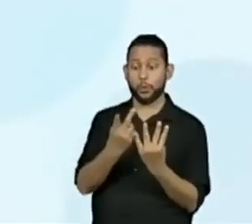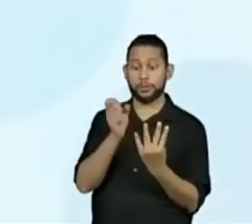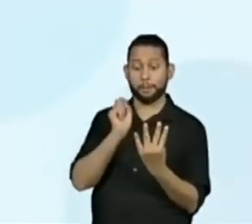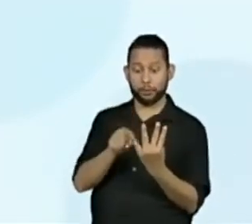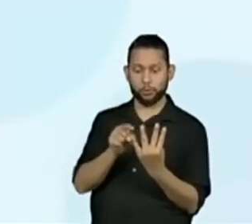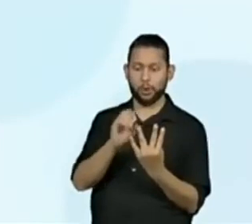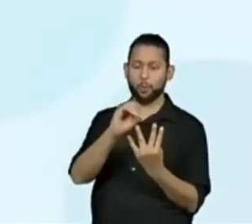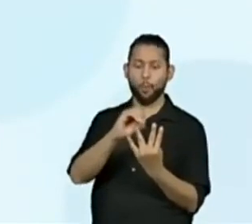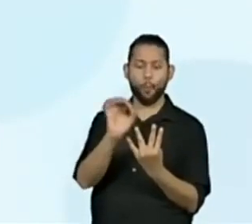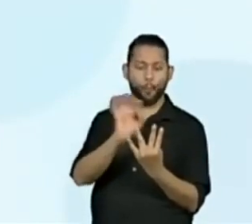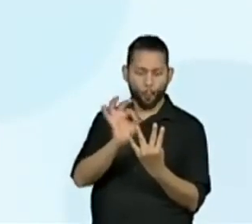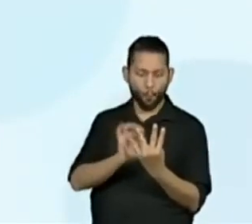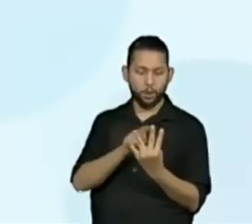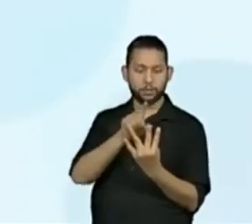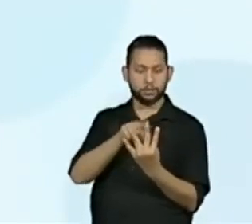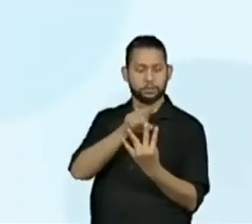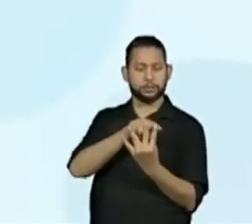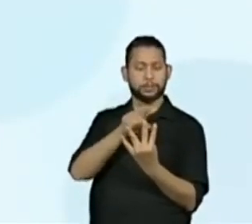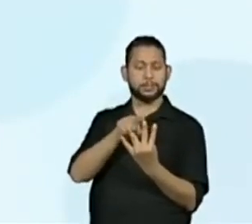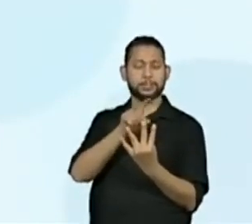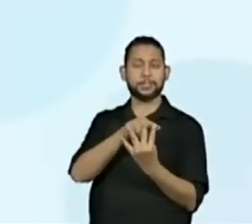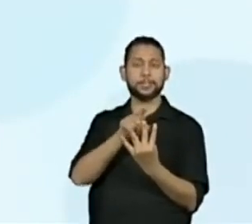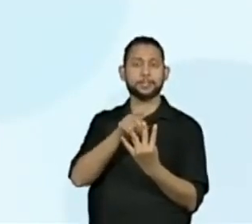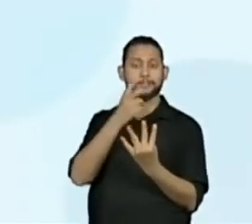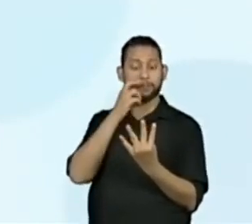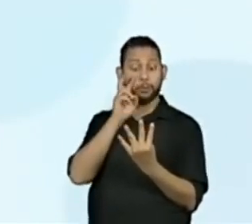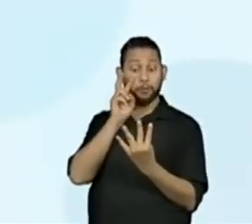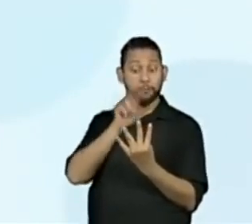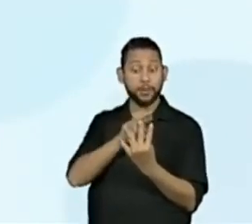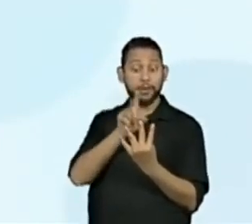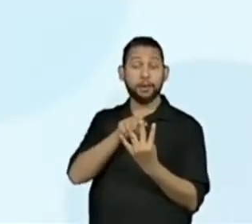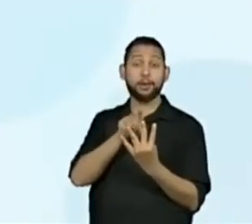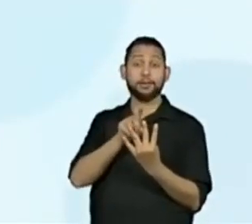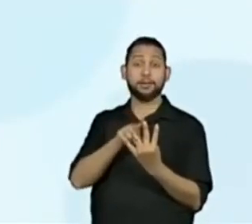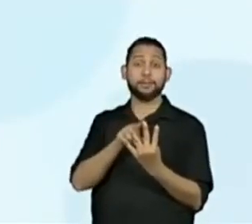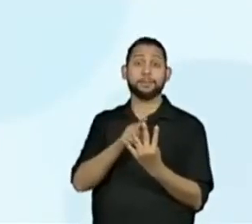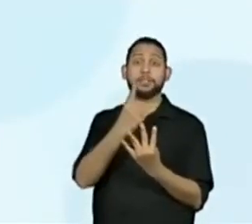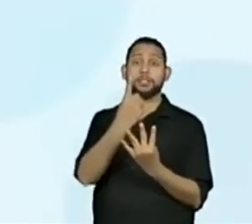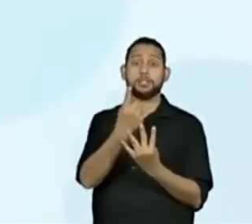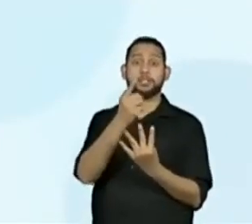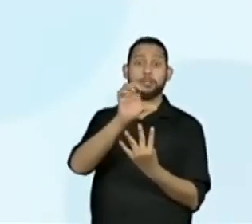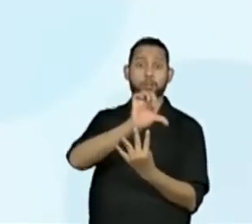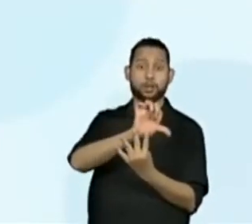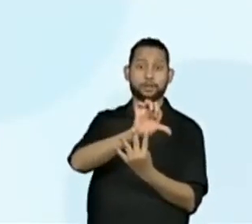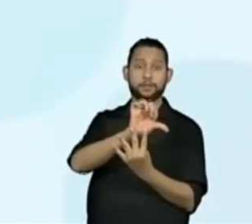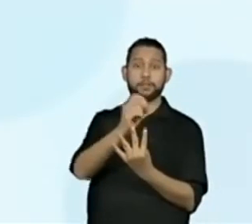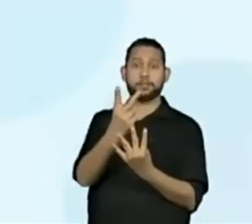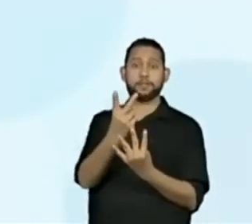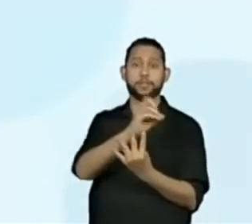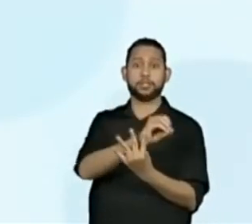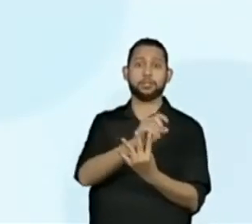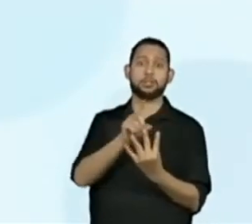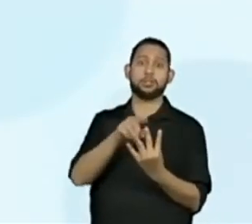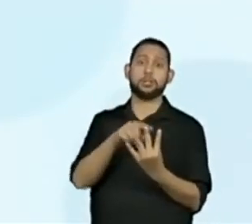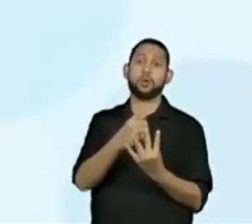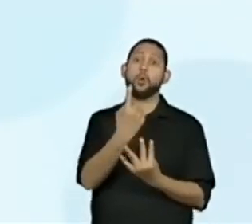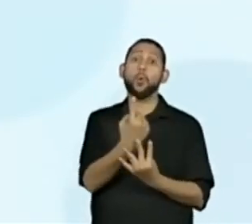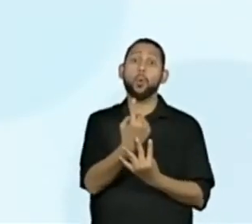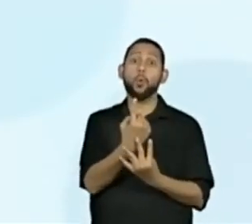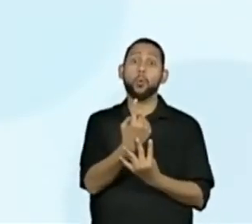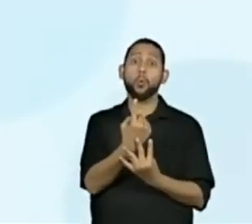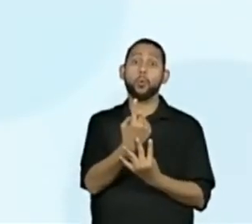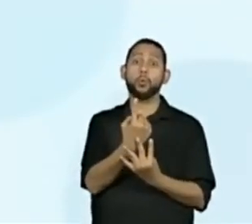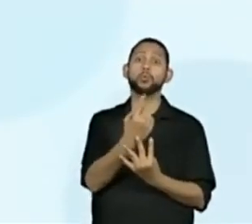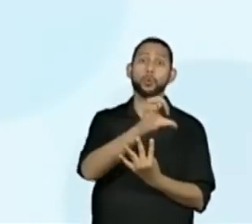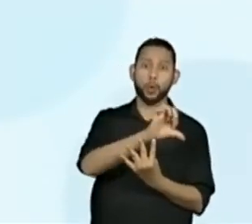observar as dezenas e unidades. 19 e 20. Então, agora ficou fácil, porque 19 é menor